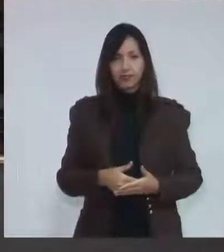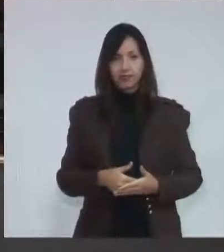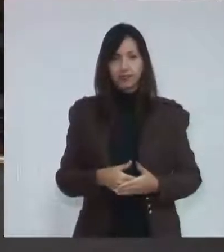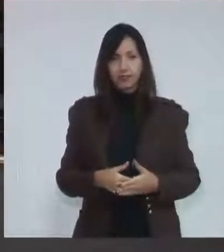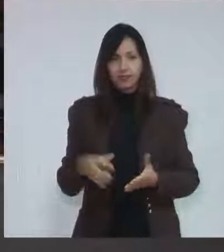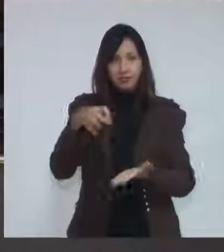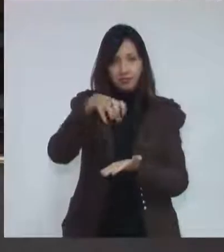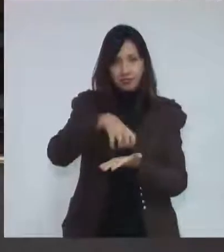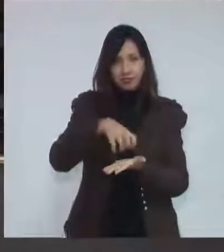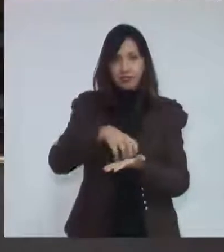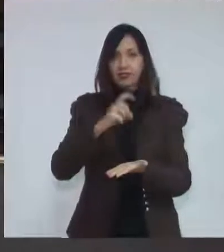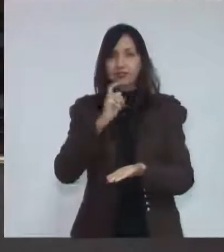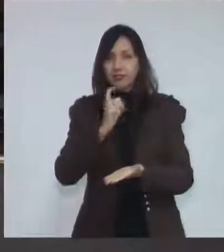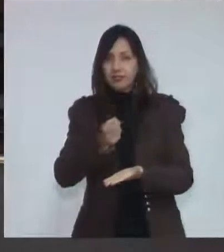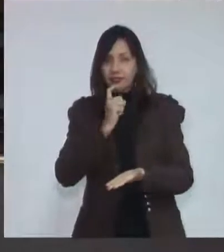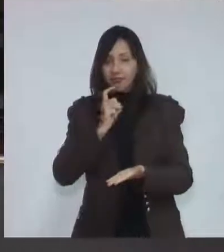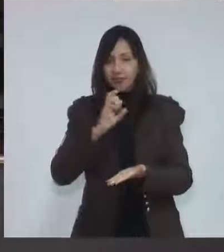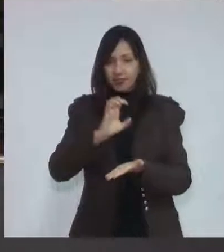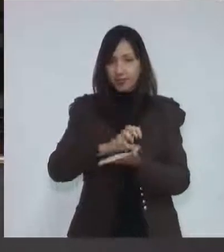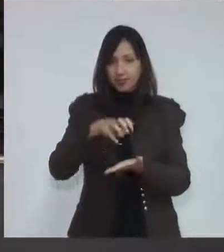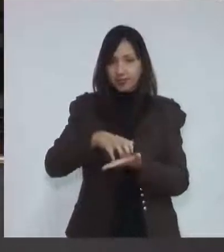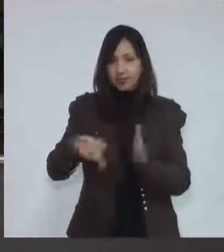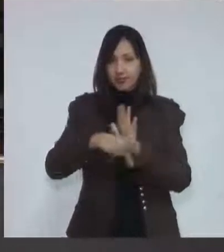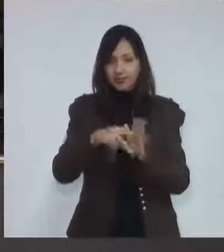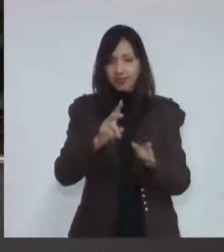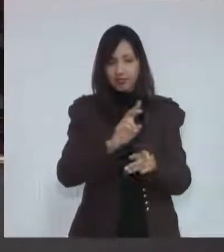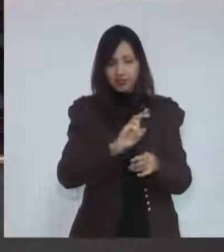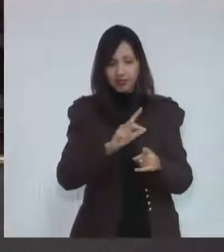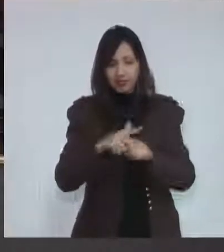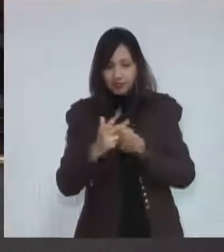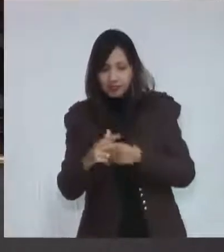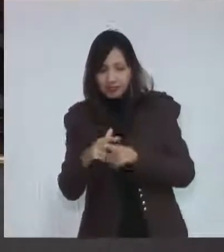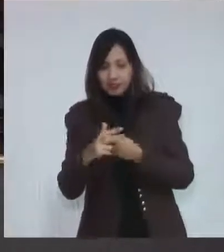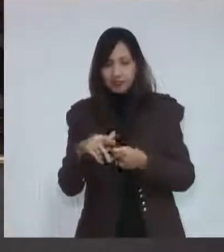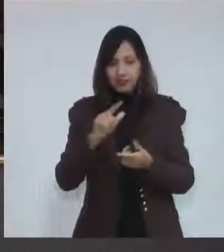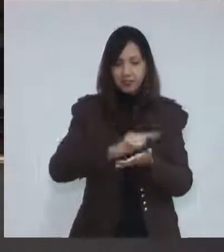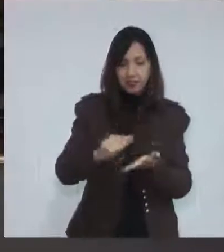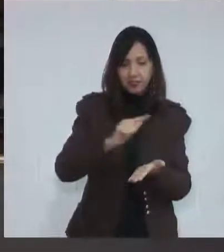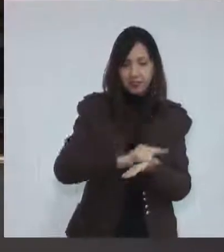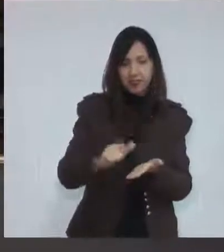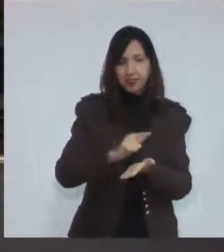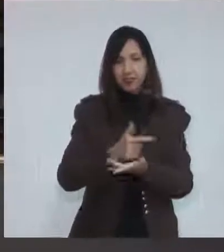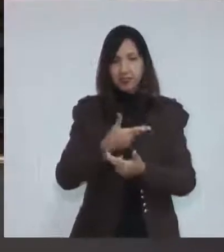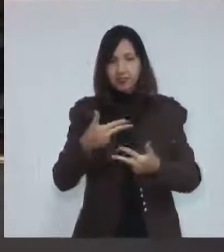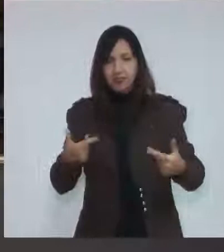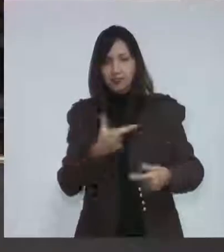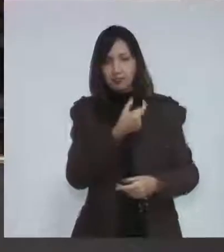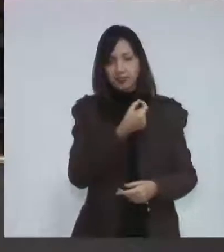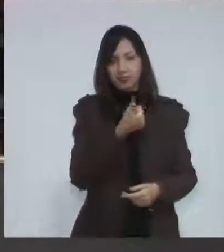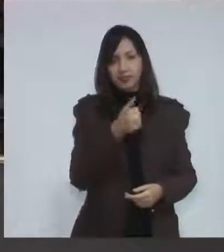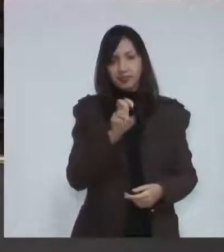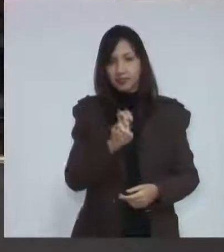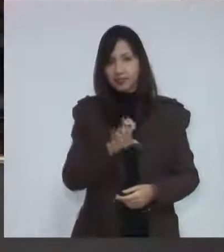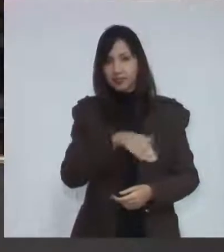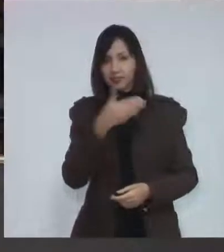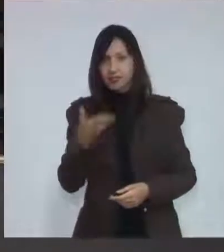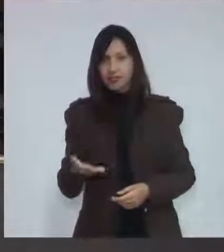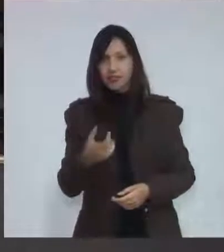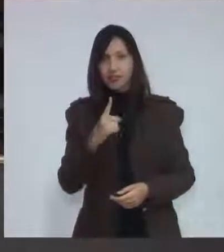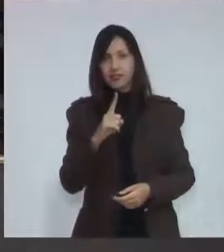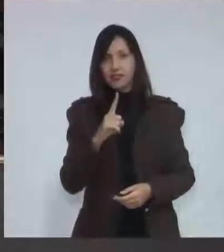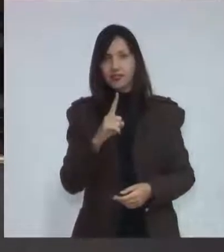sendo limpeza, conservação, manutenção, roçada, manual e mecanizada, dos anos 2015, 16, 17 e